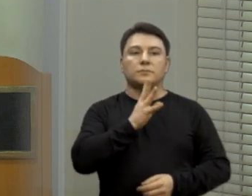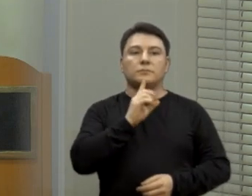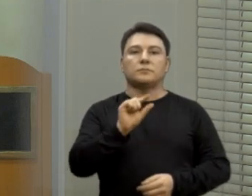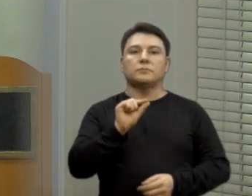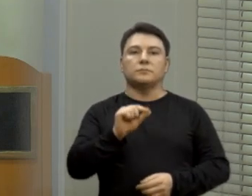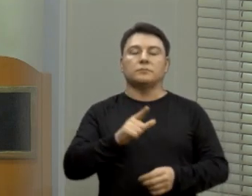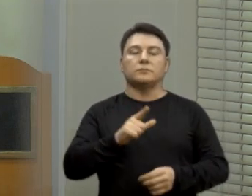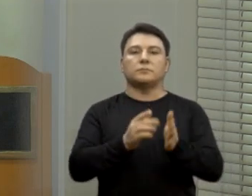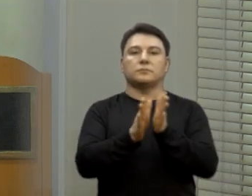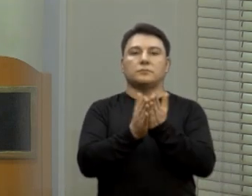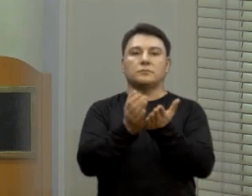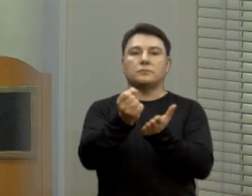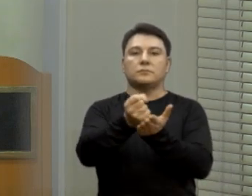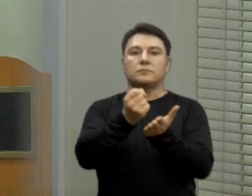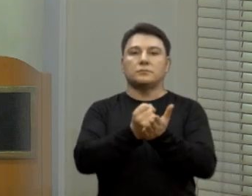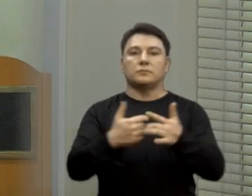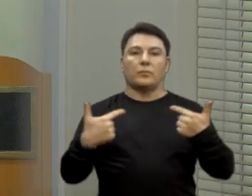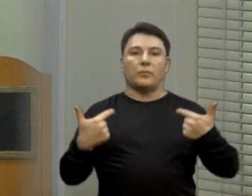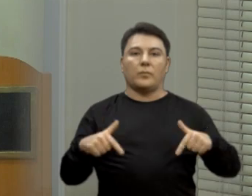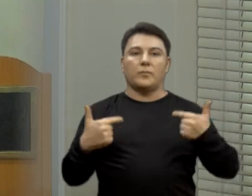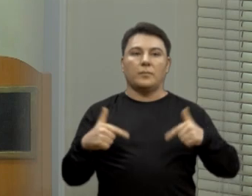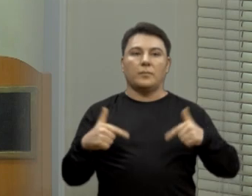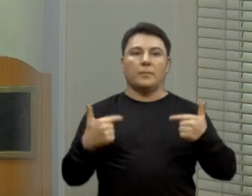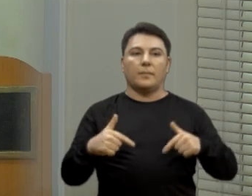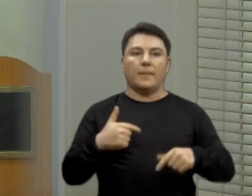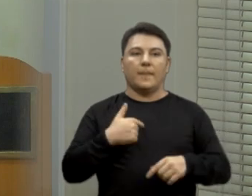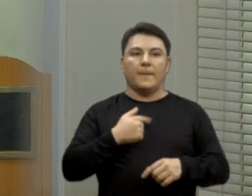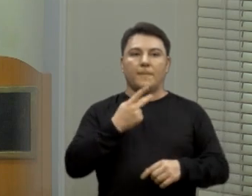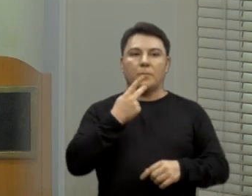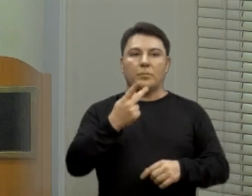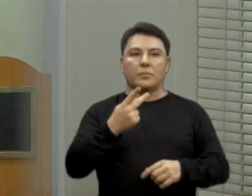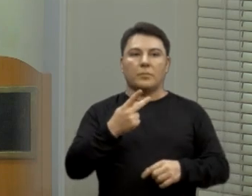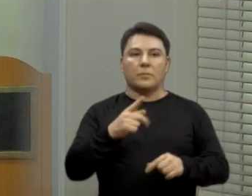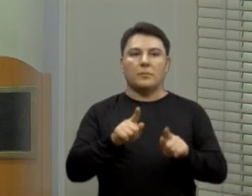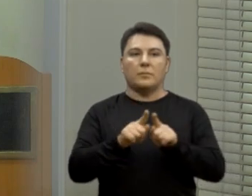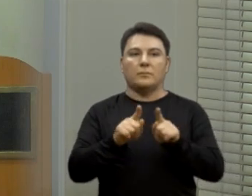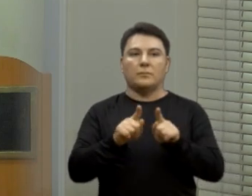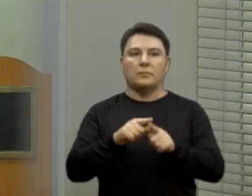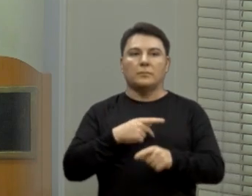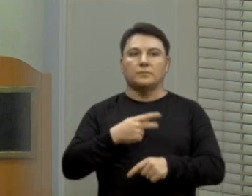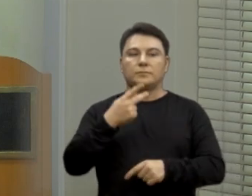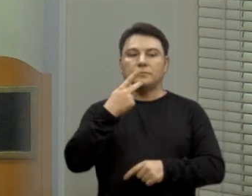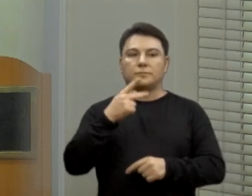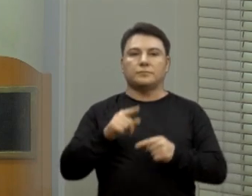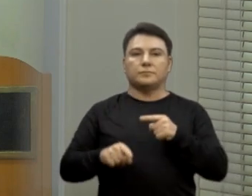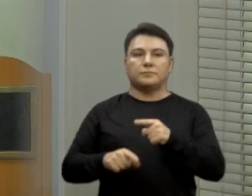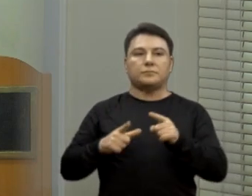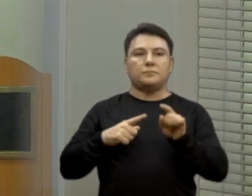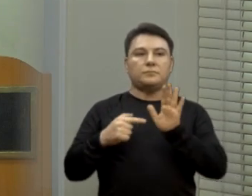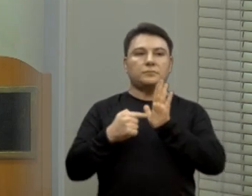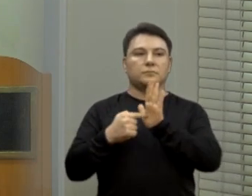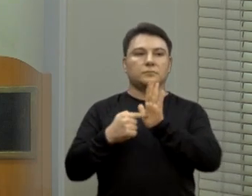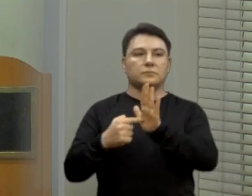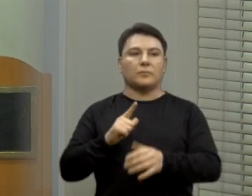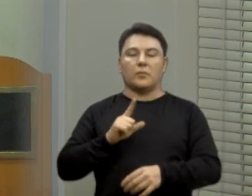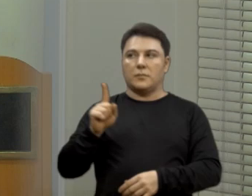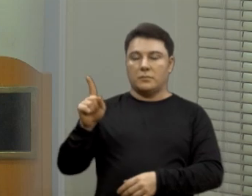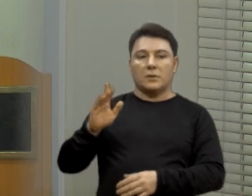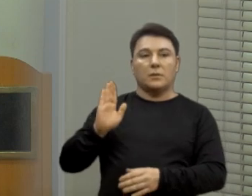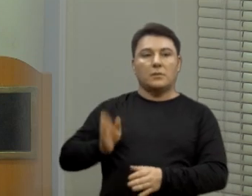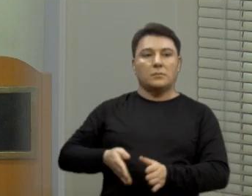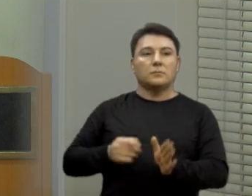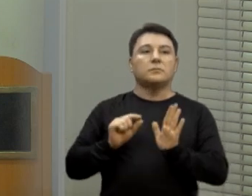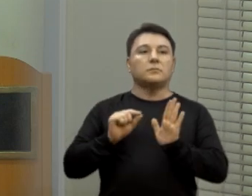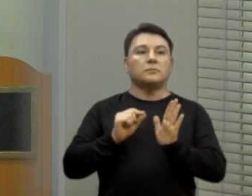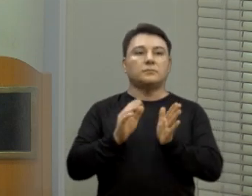é a carteira de trabalho, né, que a gente vai falar um pouquinho, sobre isso, e eu quero mostrar que a minha também já foi